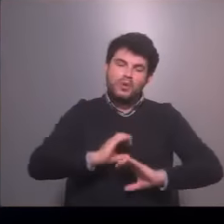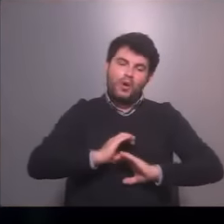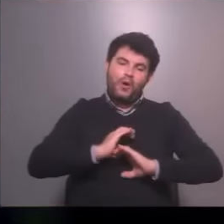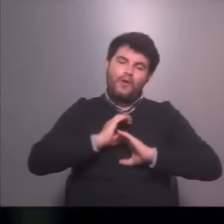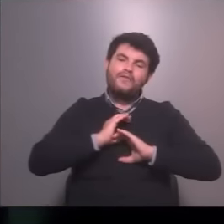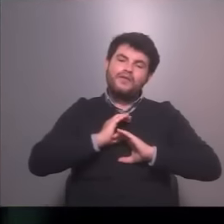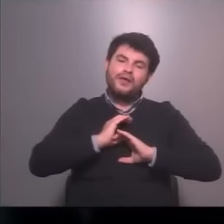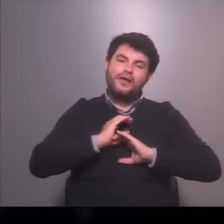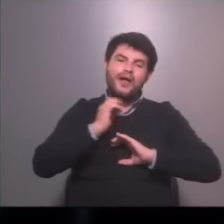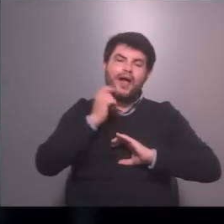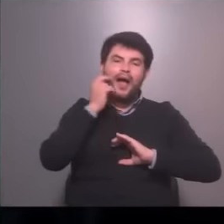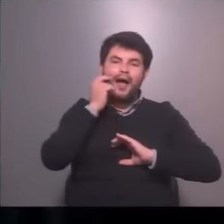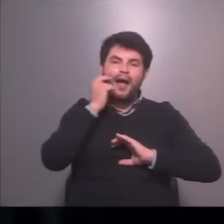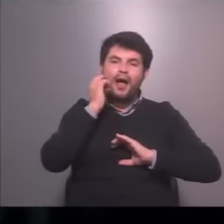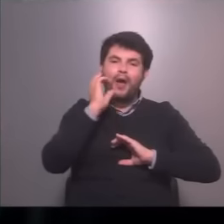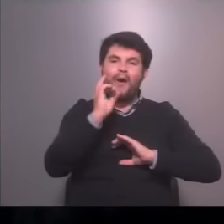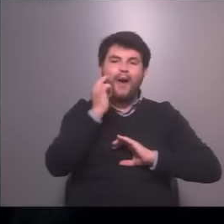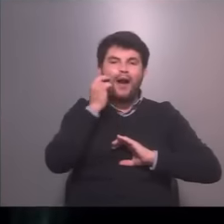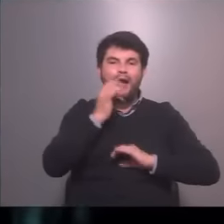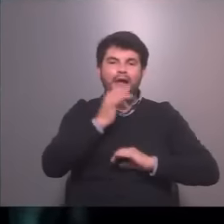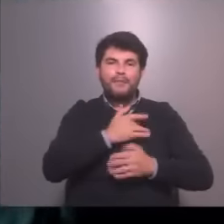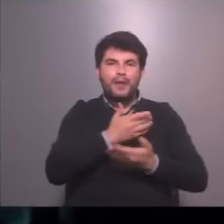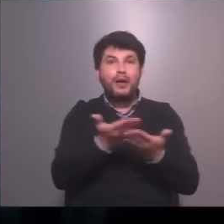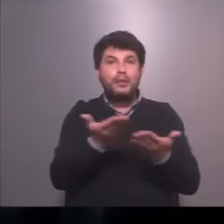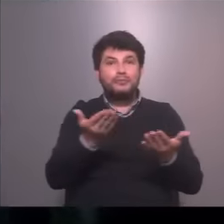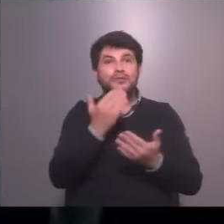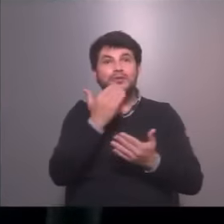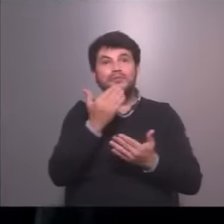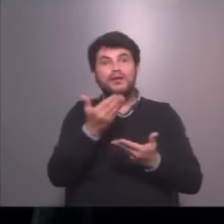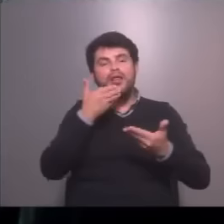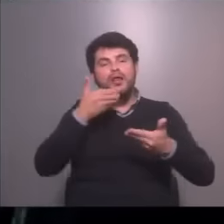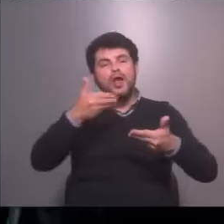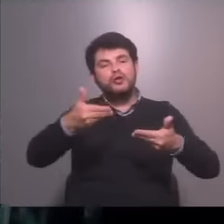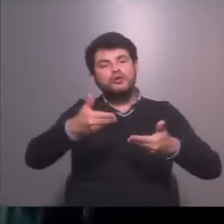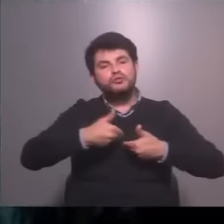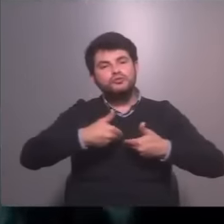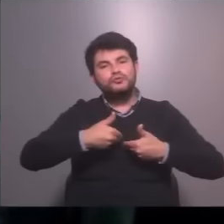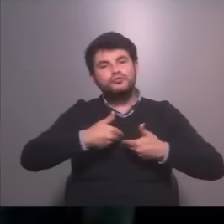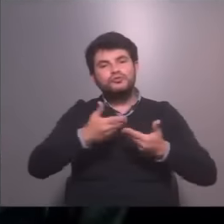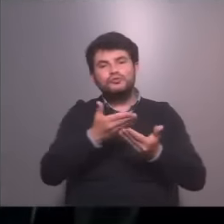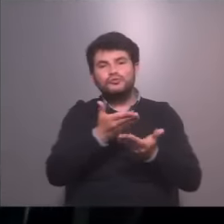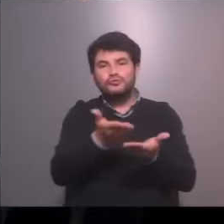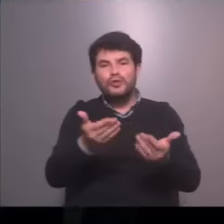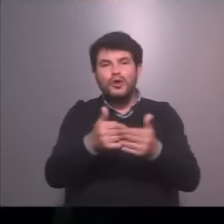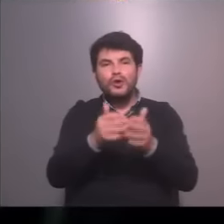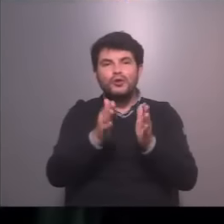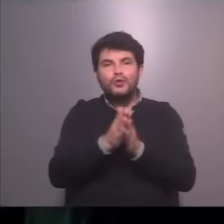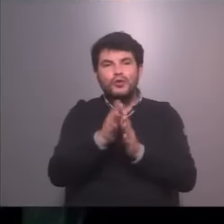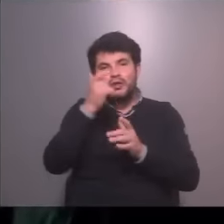fixando o nosso olhar na sua imagem, em silêncio, confiemos-lhe aqueles a quem amamos